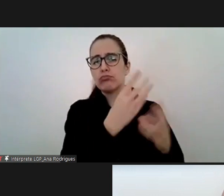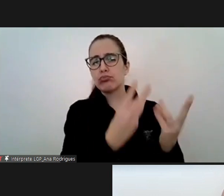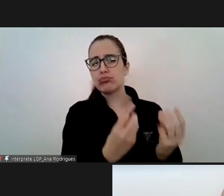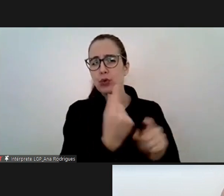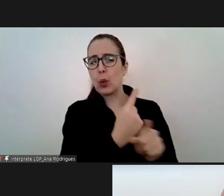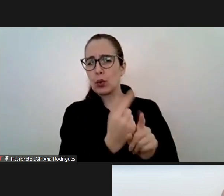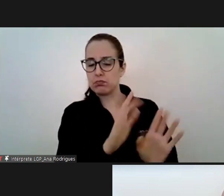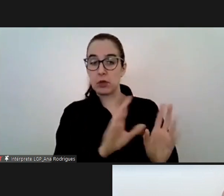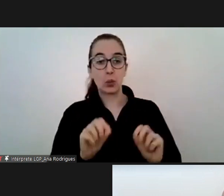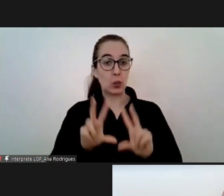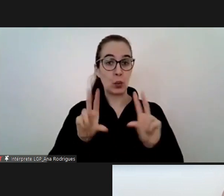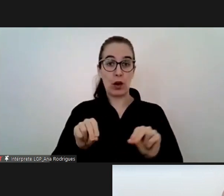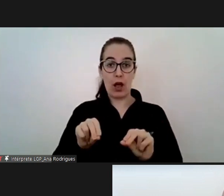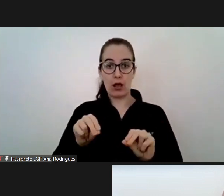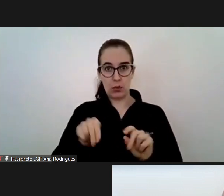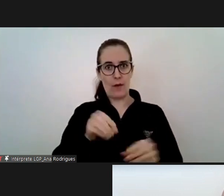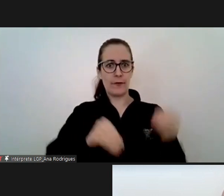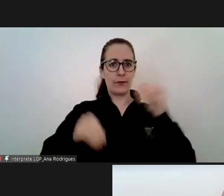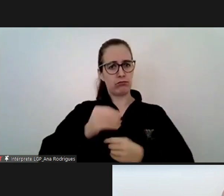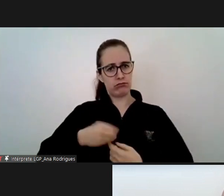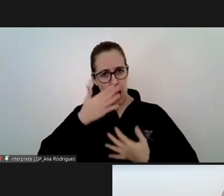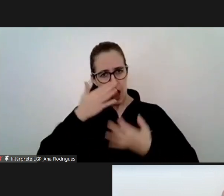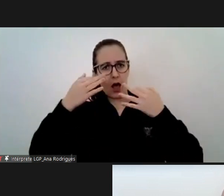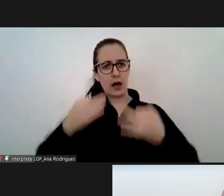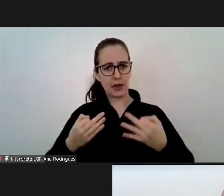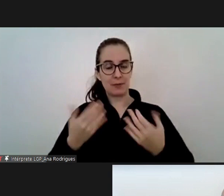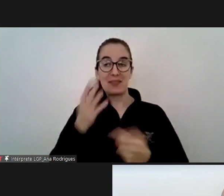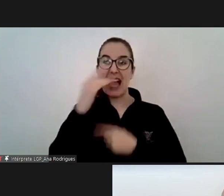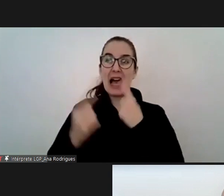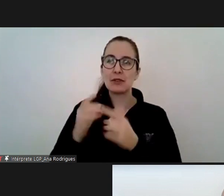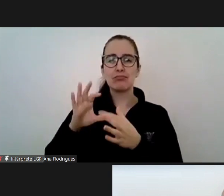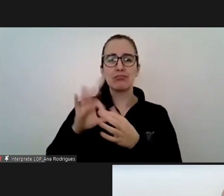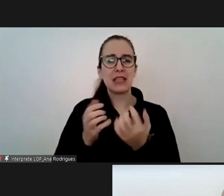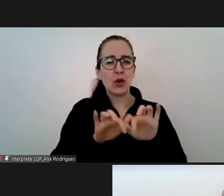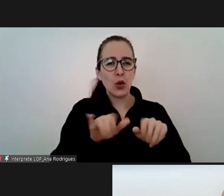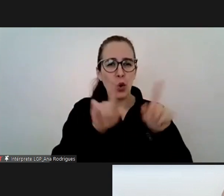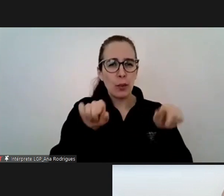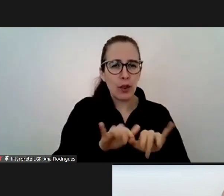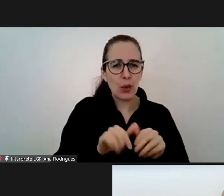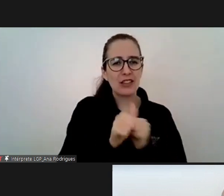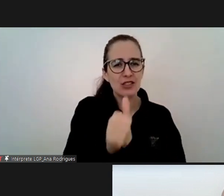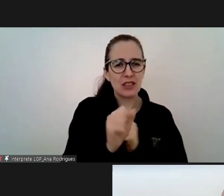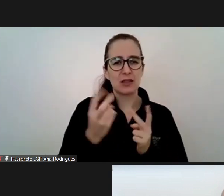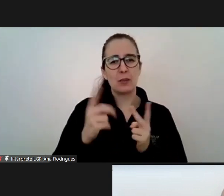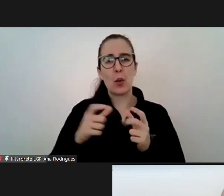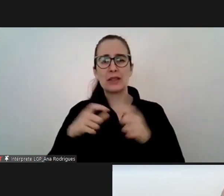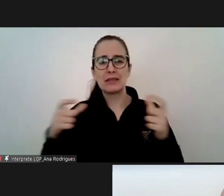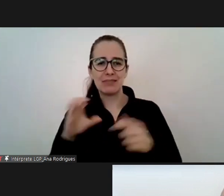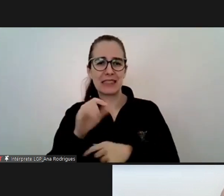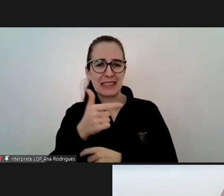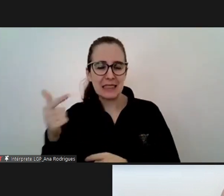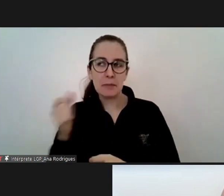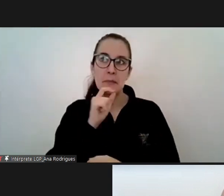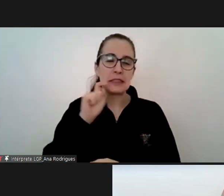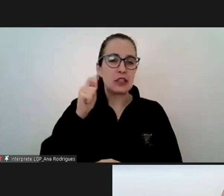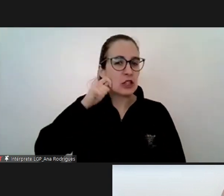resultados credíveis. Obviamente que um voto eletrónico, um voto por correio, levanta várias questões de segurança. Contudo, outros países já o